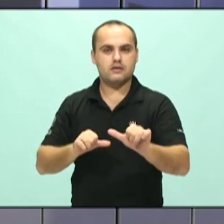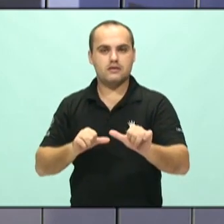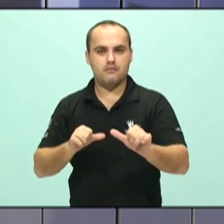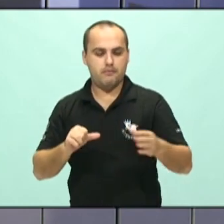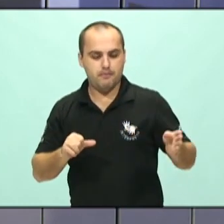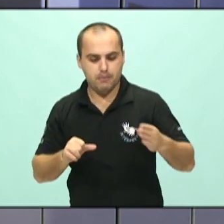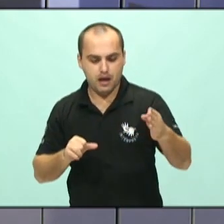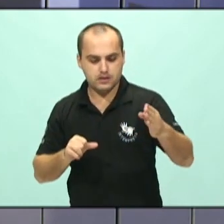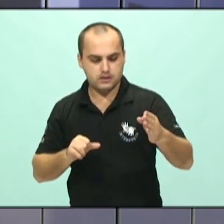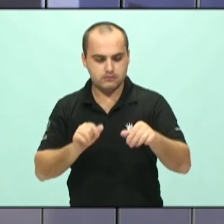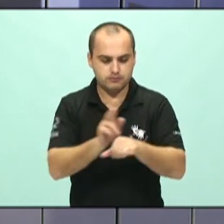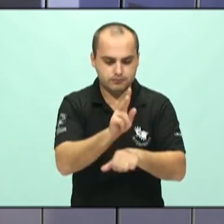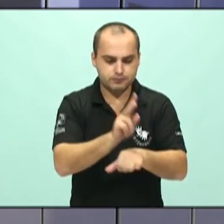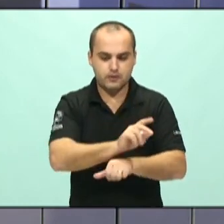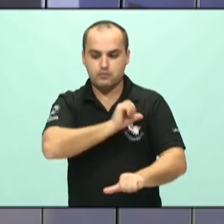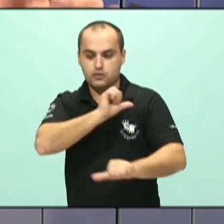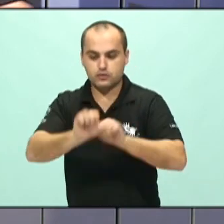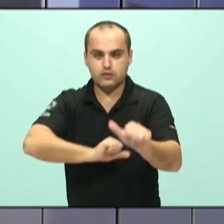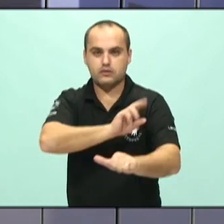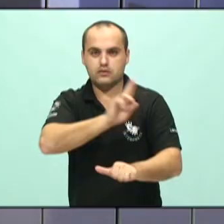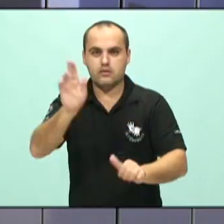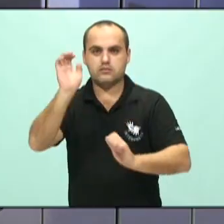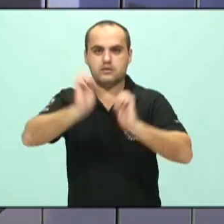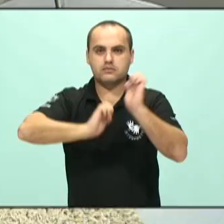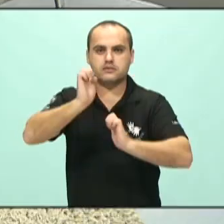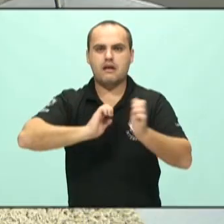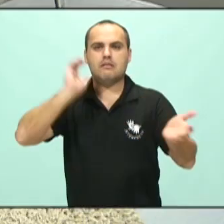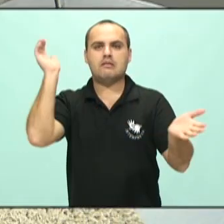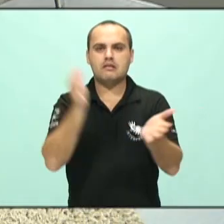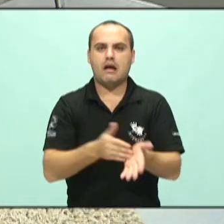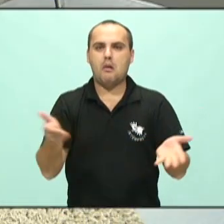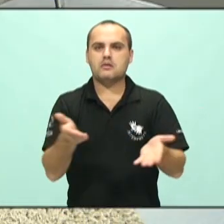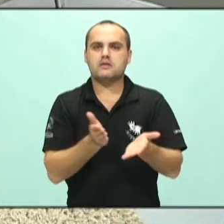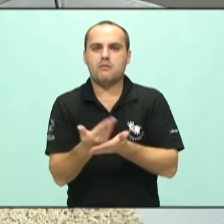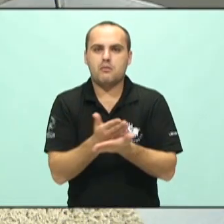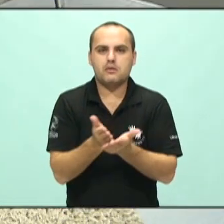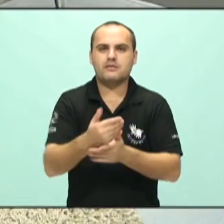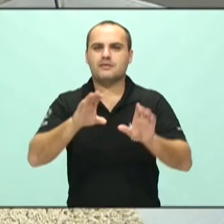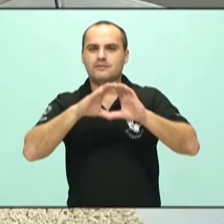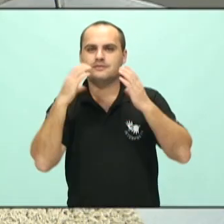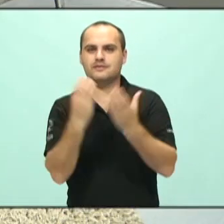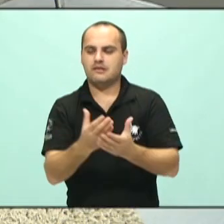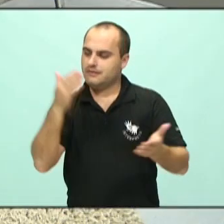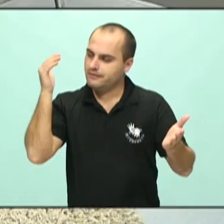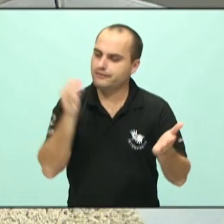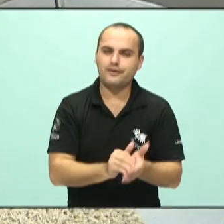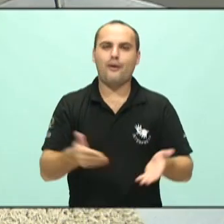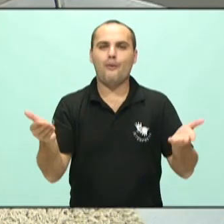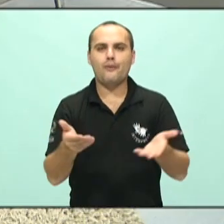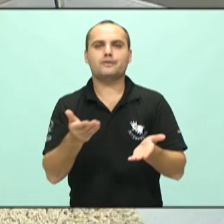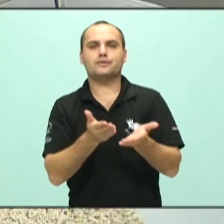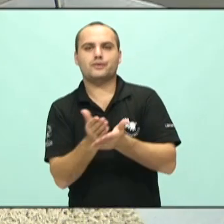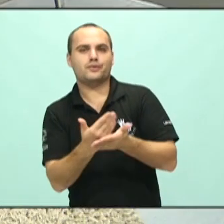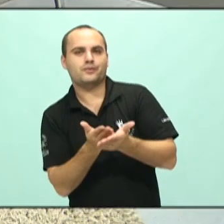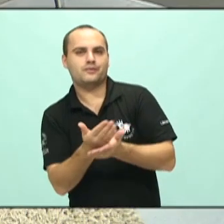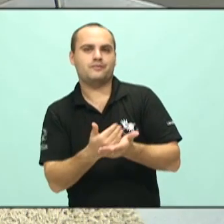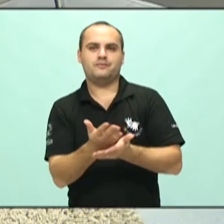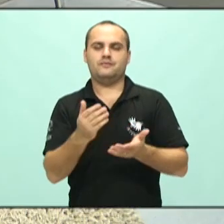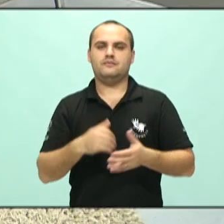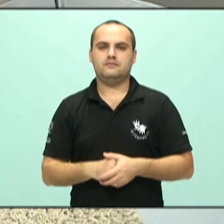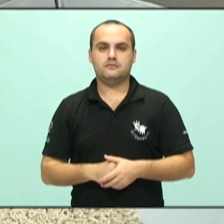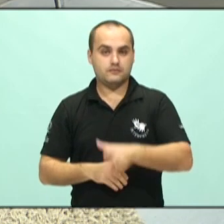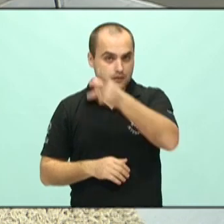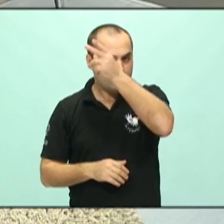peixe, mudou o nome da empresa e está até hoje incomodando a comunidade. Até hoje incomodando a comunidade. E o